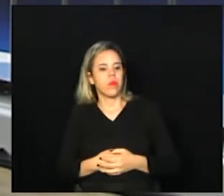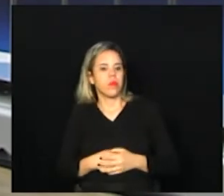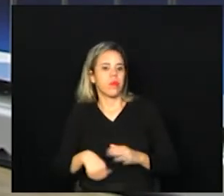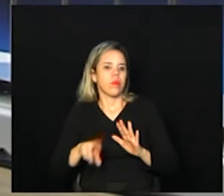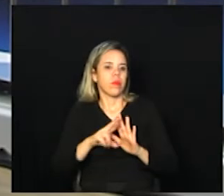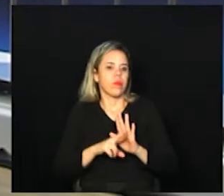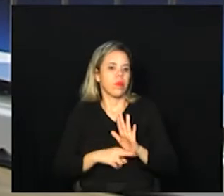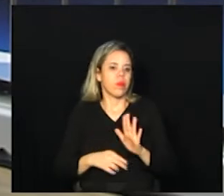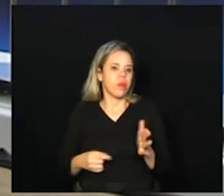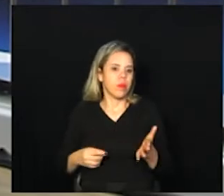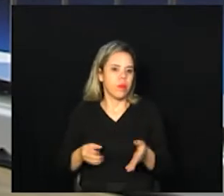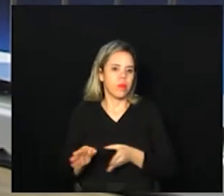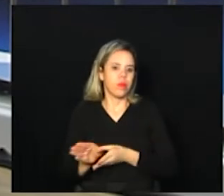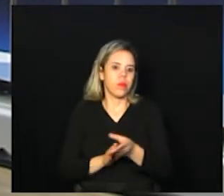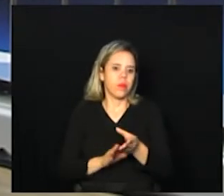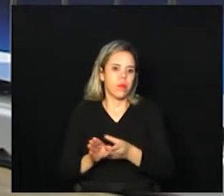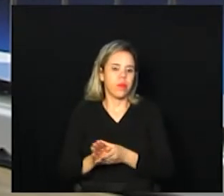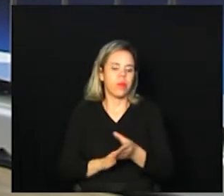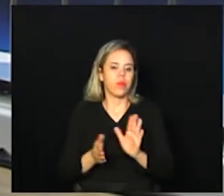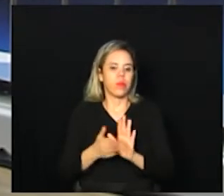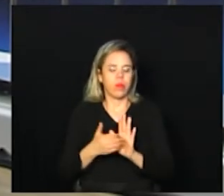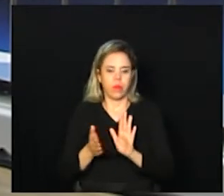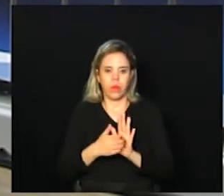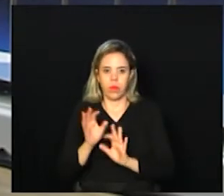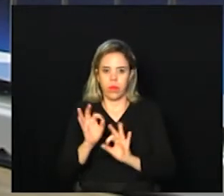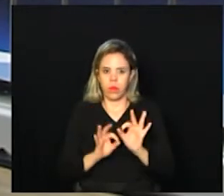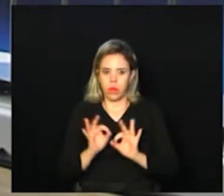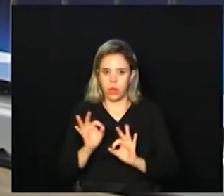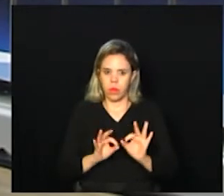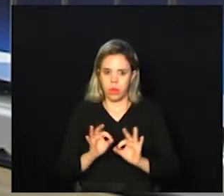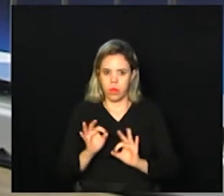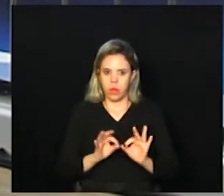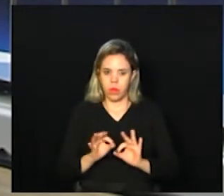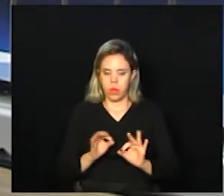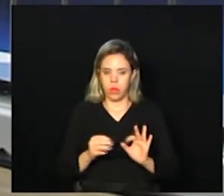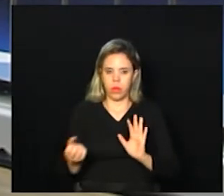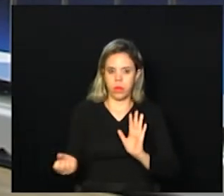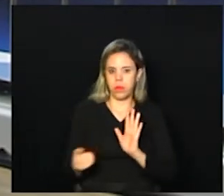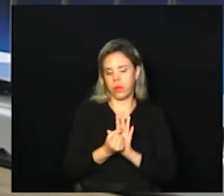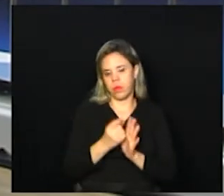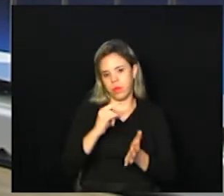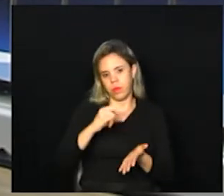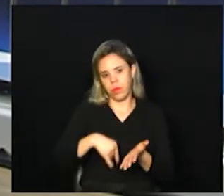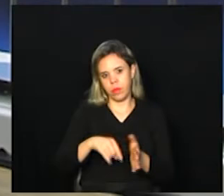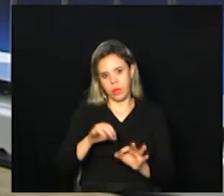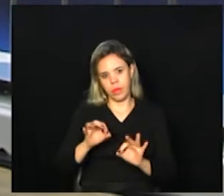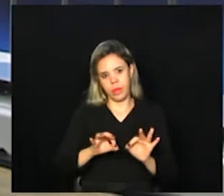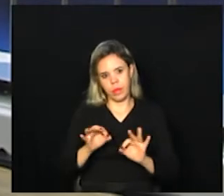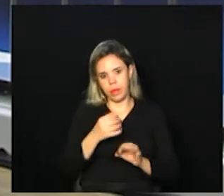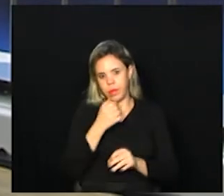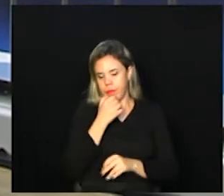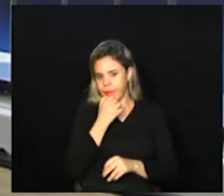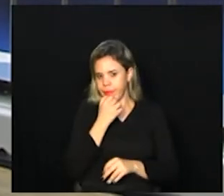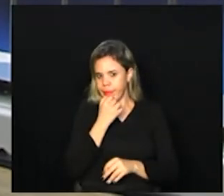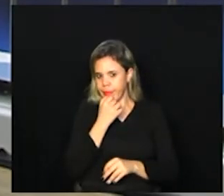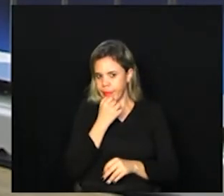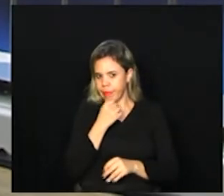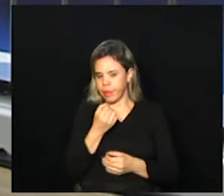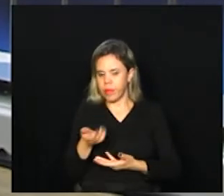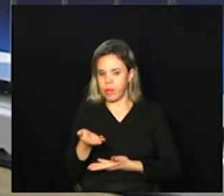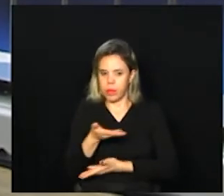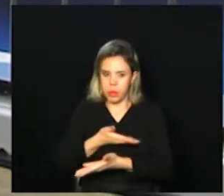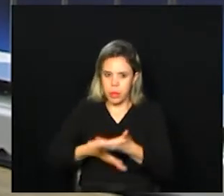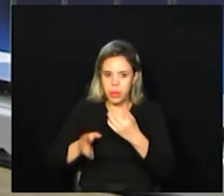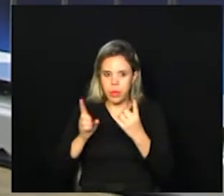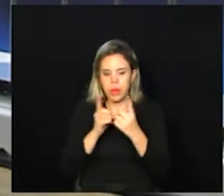visa orientar e propor a elaboração de protocolos e a organização de fluxo de